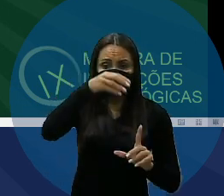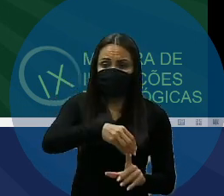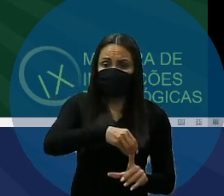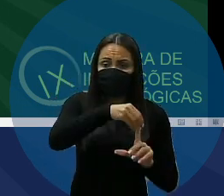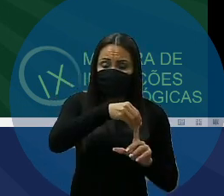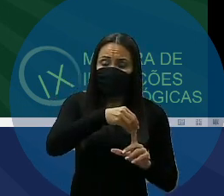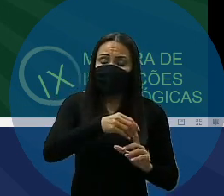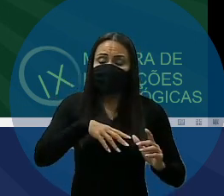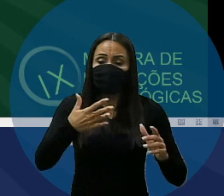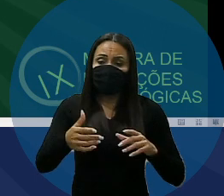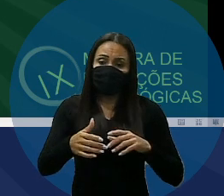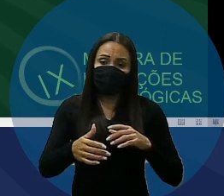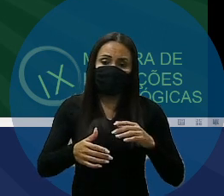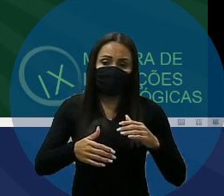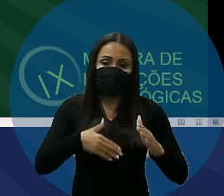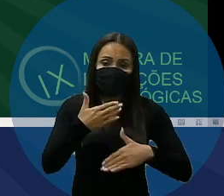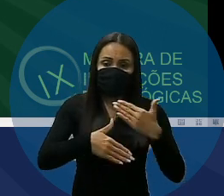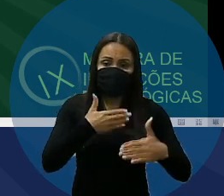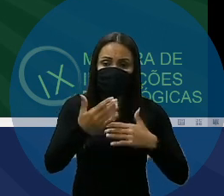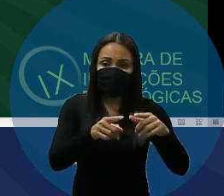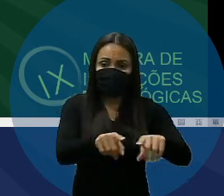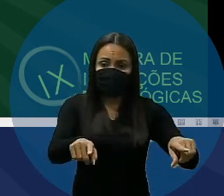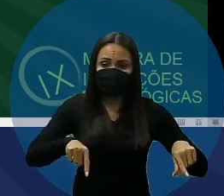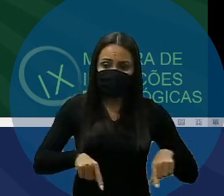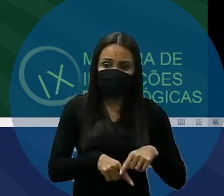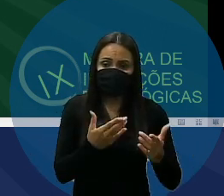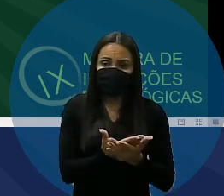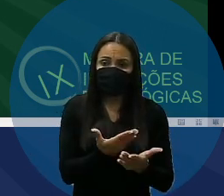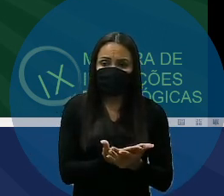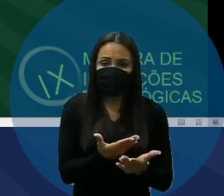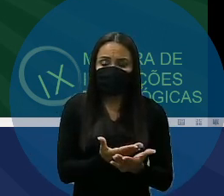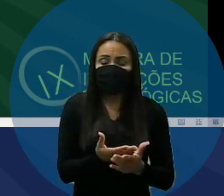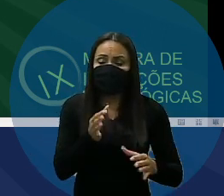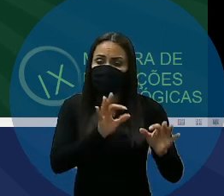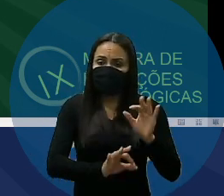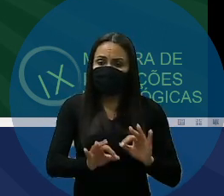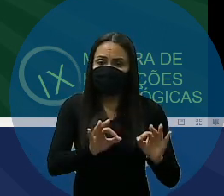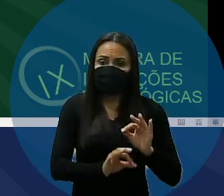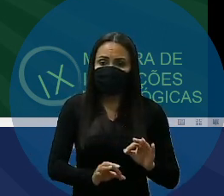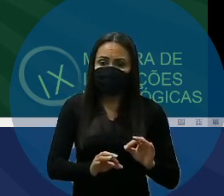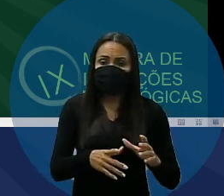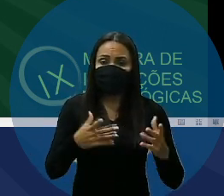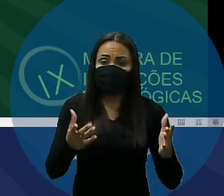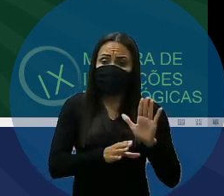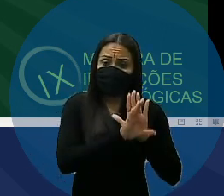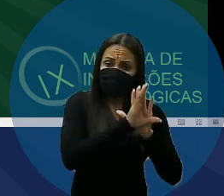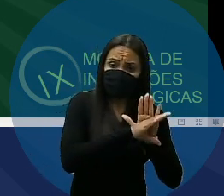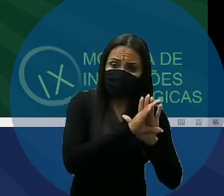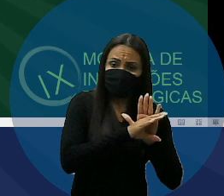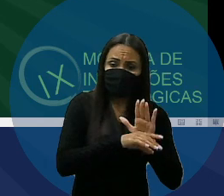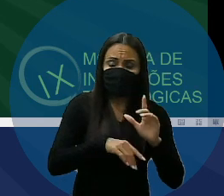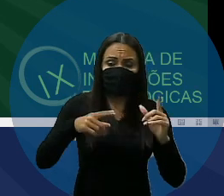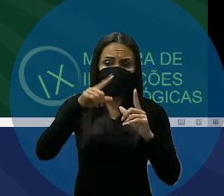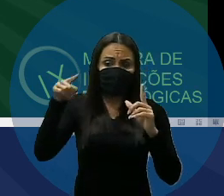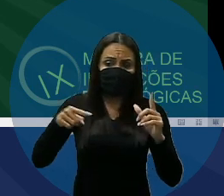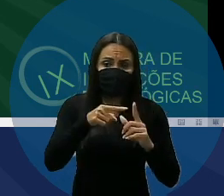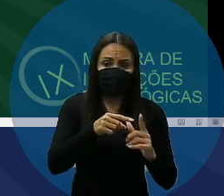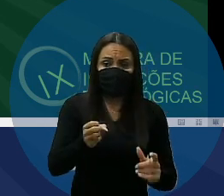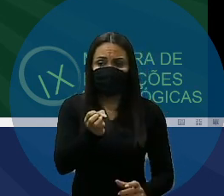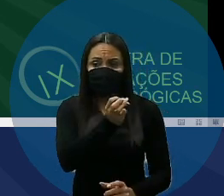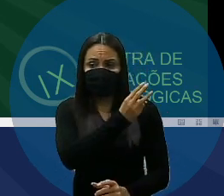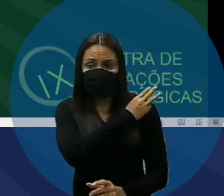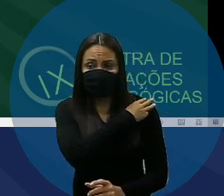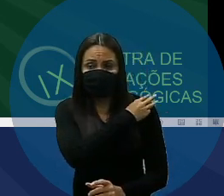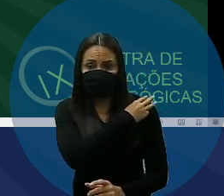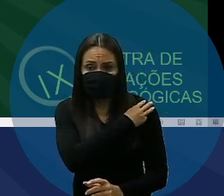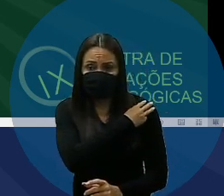colegas deles de sala, na hora da construção do ciclo, tá? E o público-alvo foram os 3 terceiros anos que a gente tem